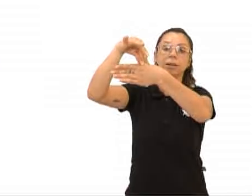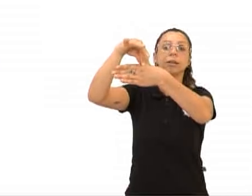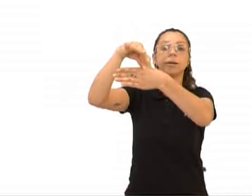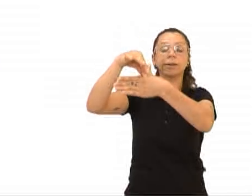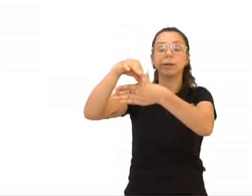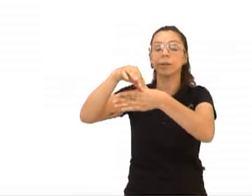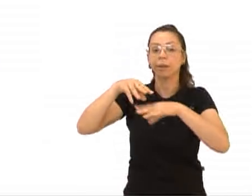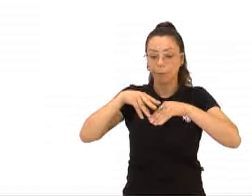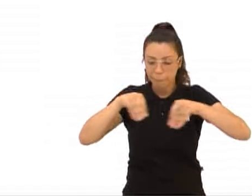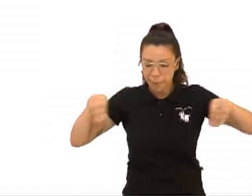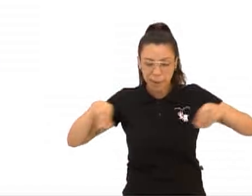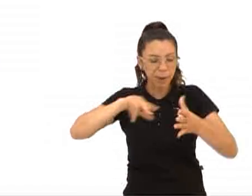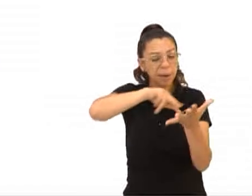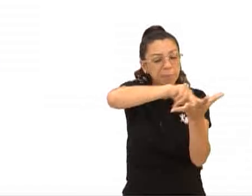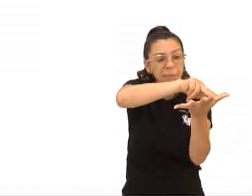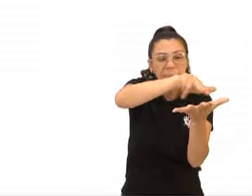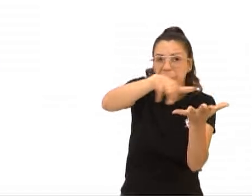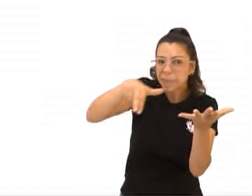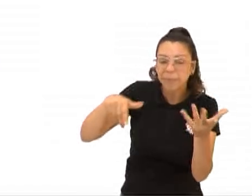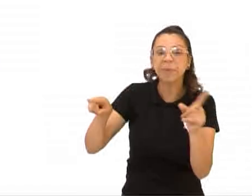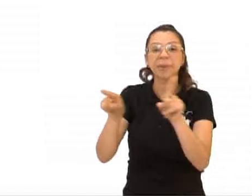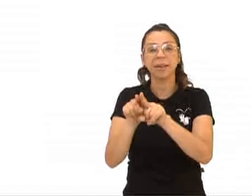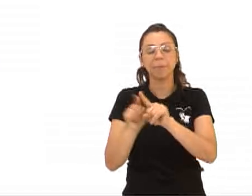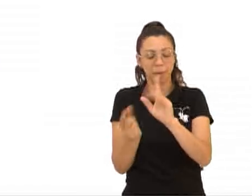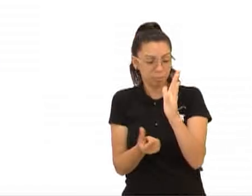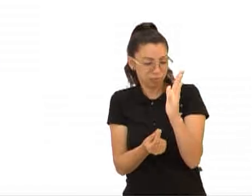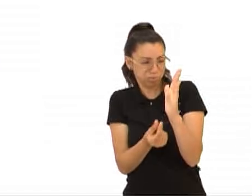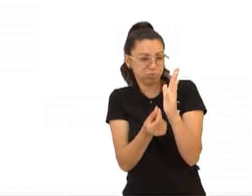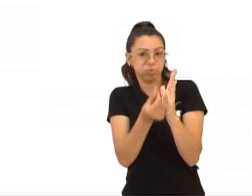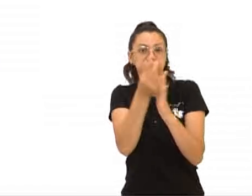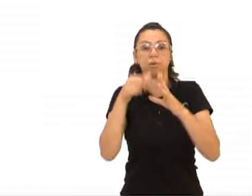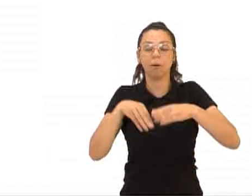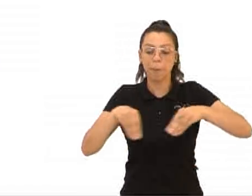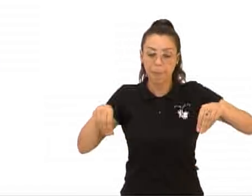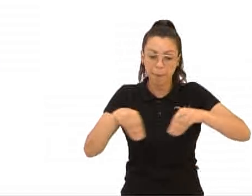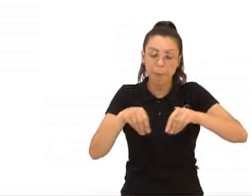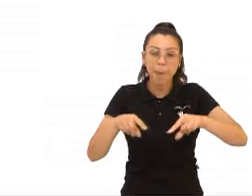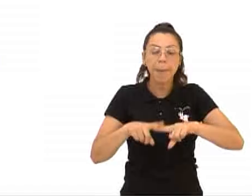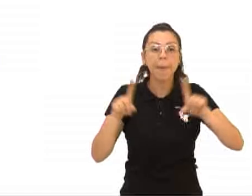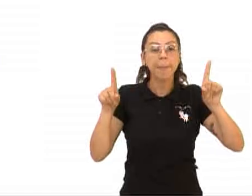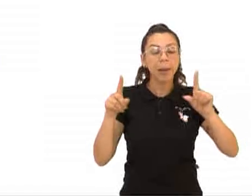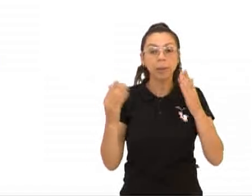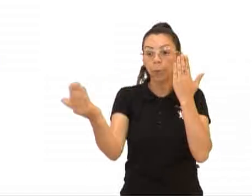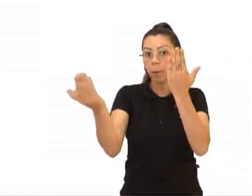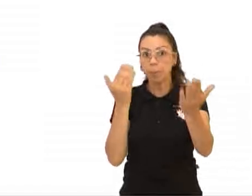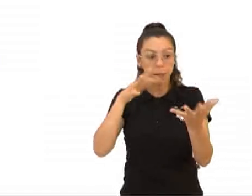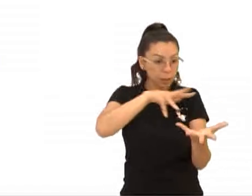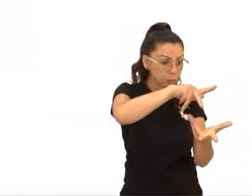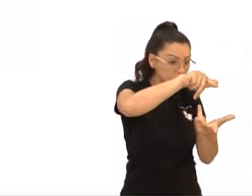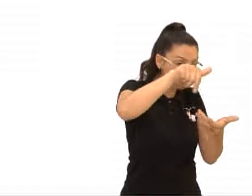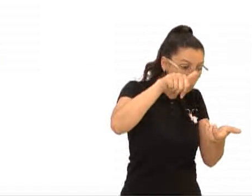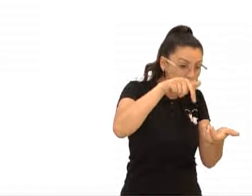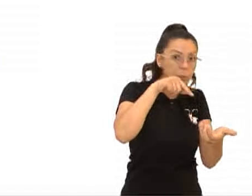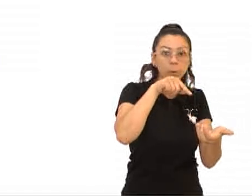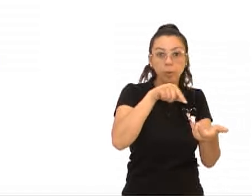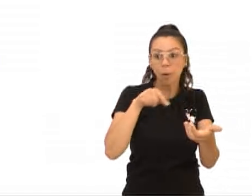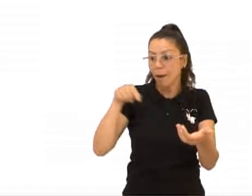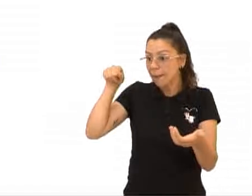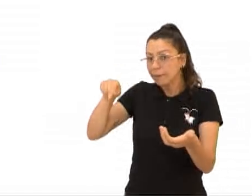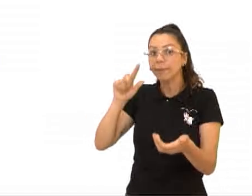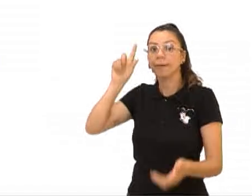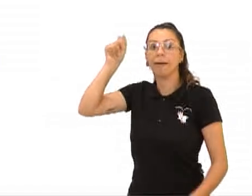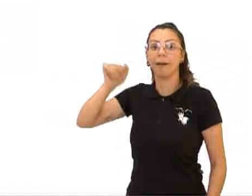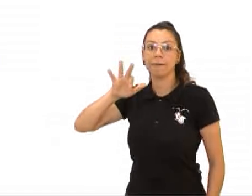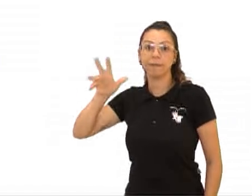de minerais. Existe muita riqueza mineral nesse continente, mais do que no mundo todo. Eles possuem 30% das